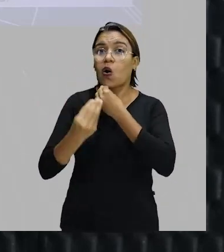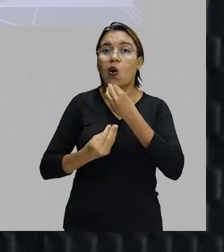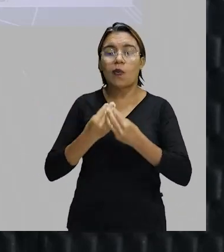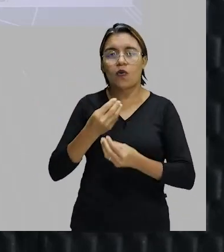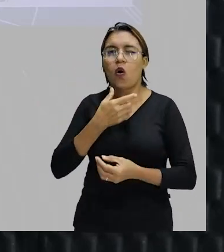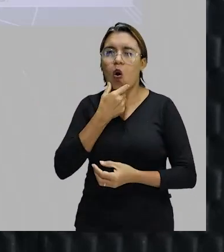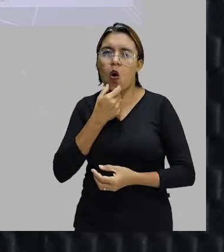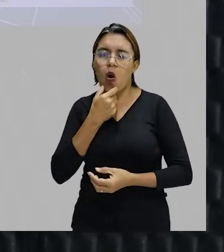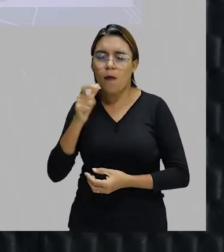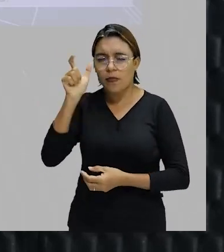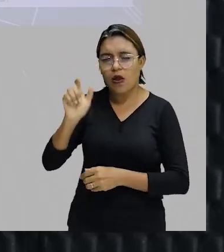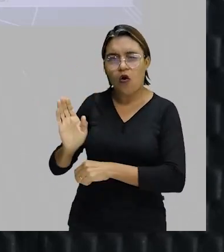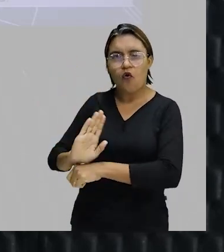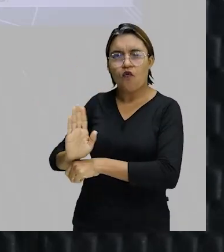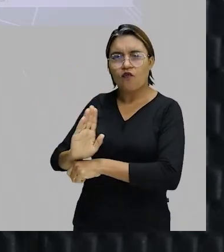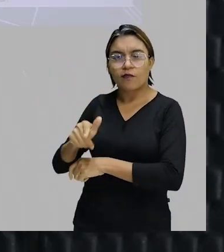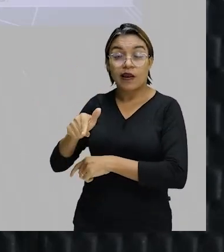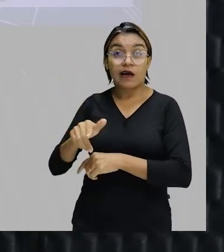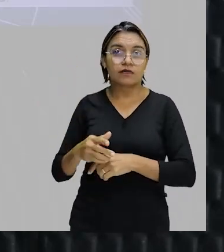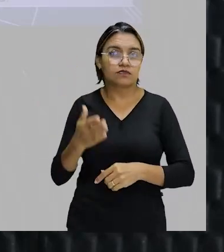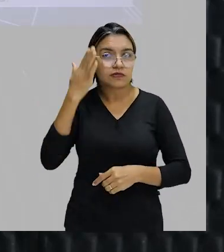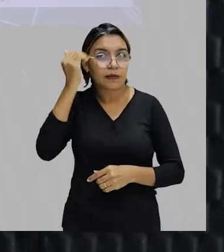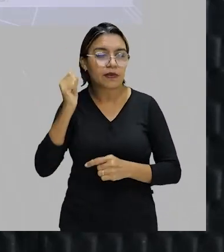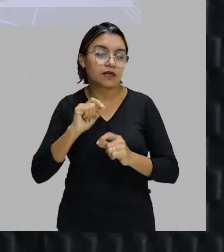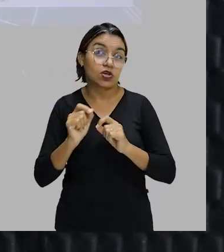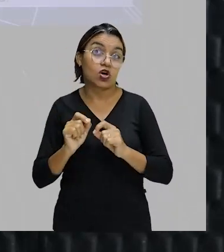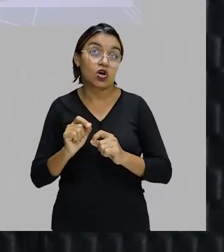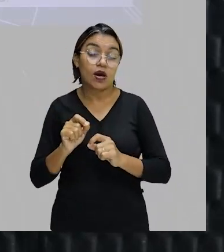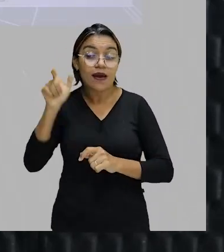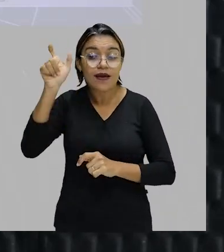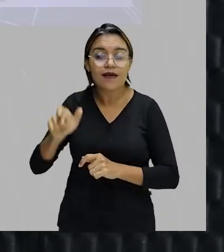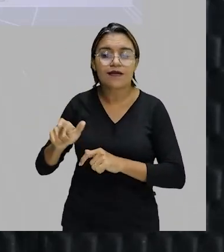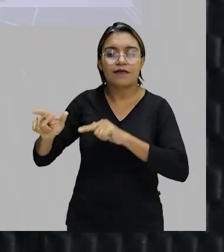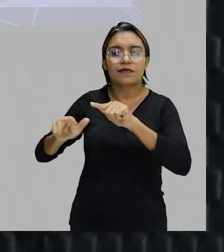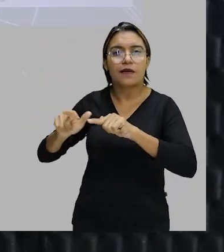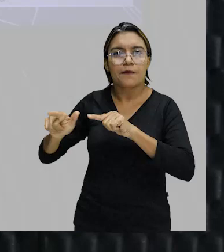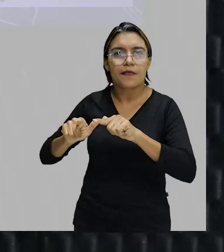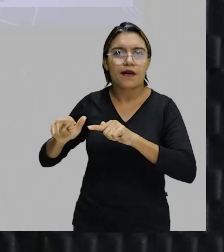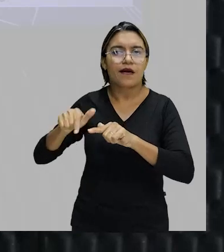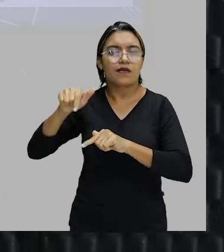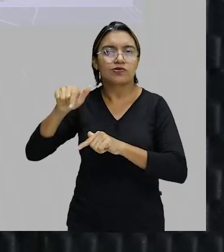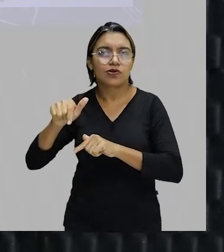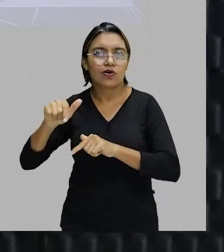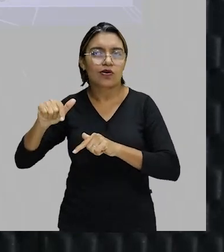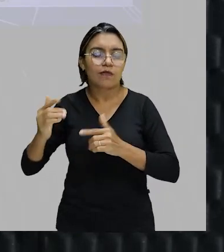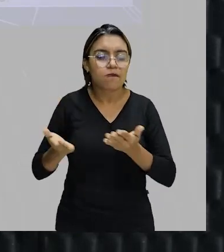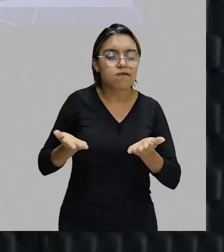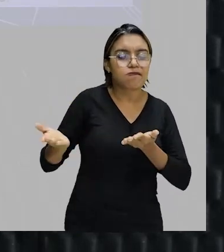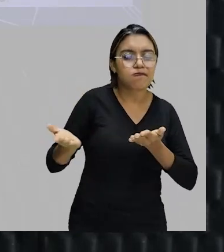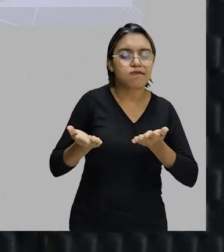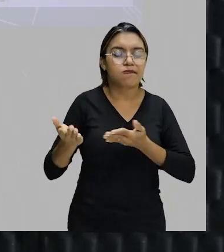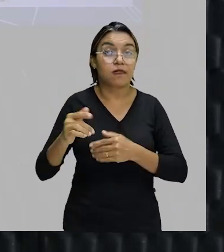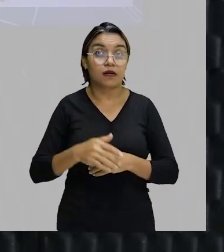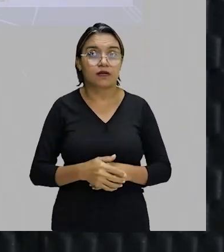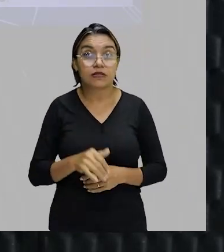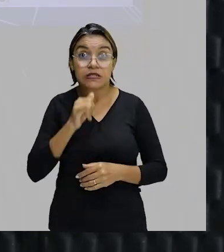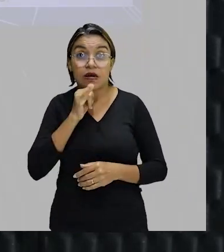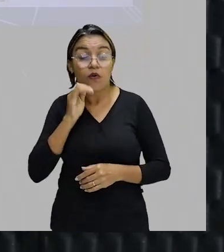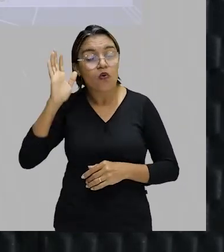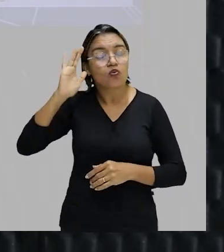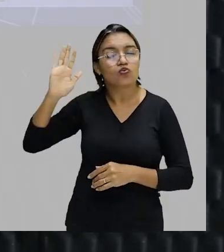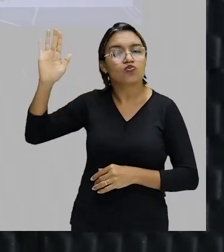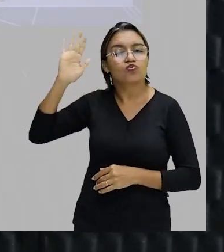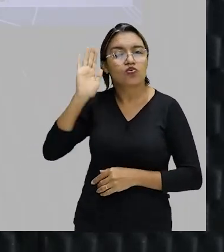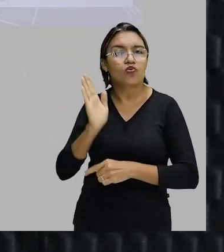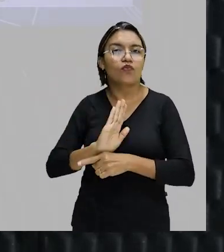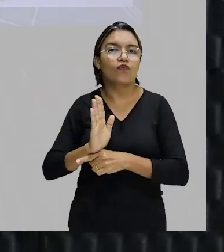ali servia realmente. Ou seja, ele era só parte de uma produção, ele era como se fosse uma engrenagem. E o sonho dele, mostra muito bem no filme, era